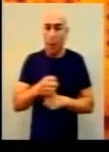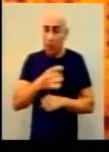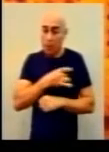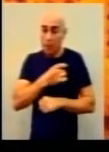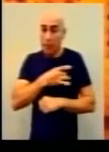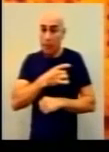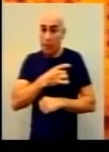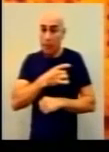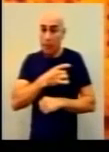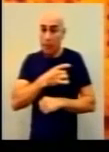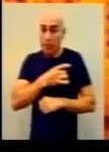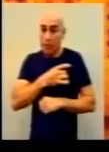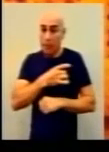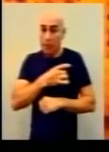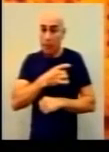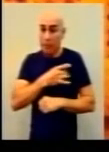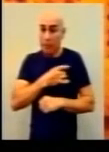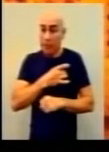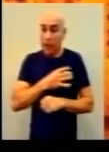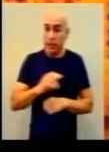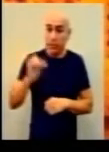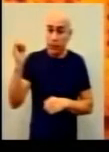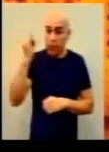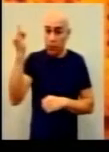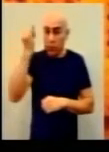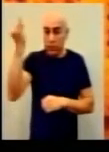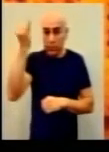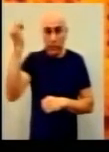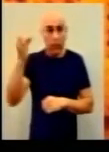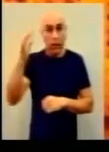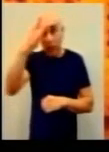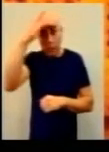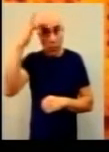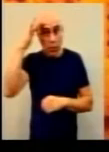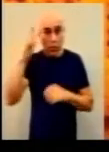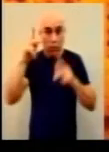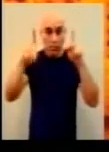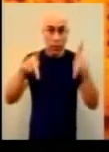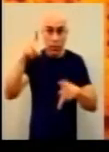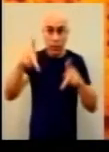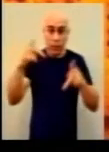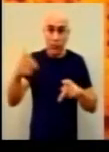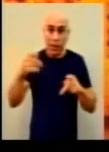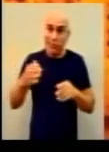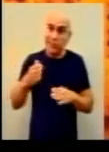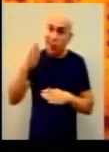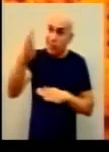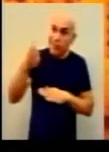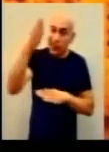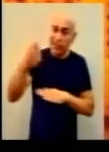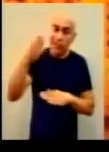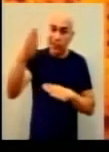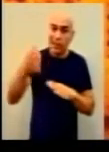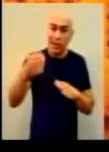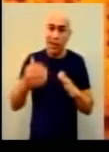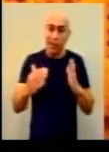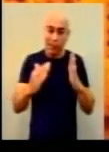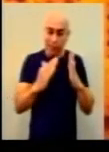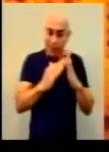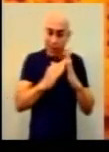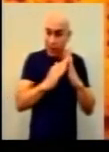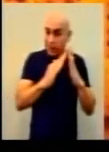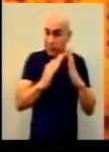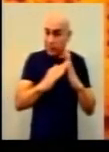importante isso, que as pessoas, se elas continuarem com as atitudes para redução de transmissão, e os